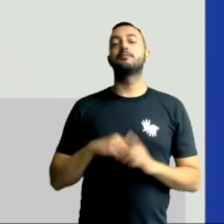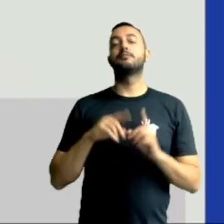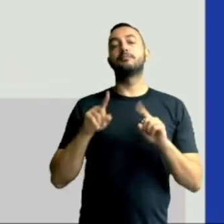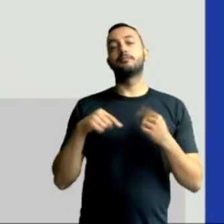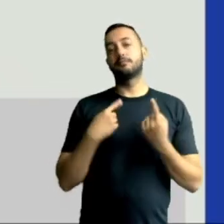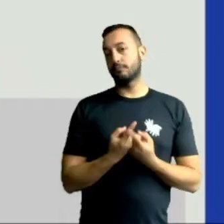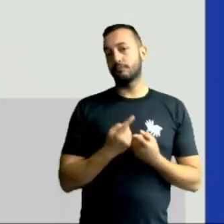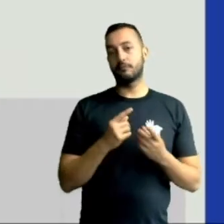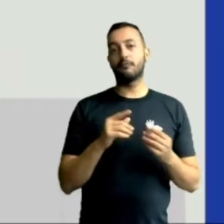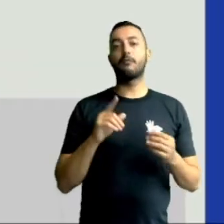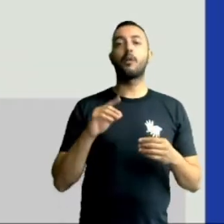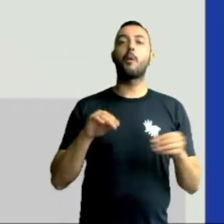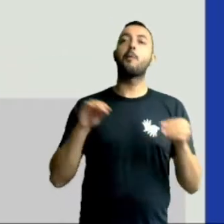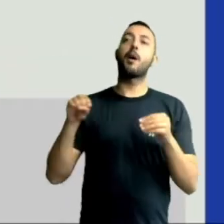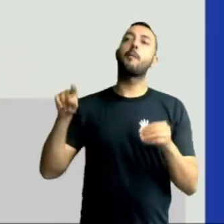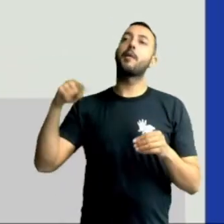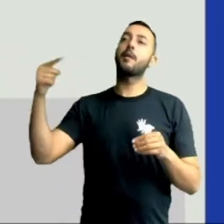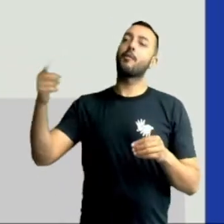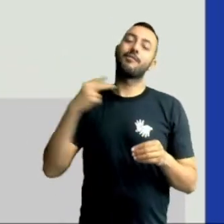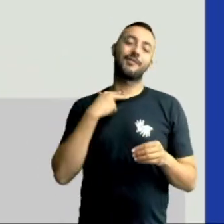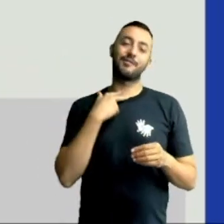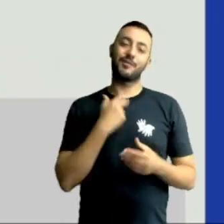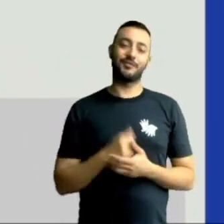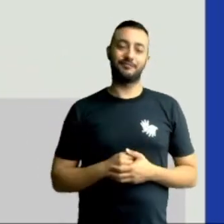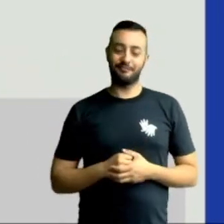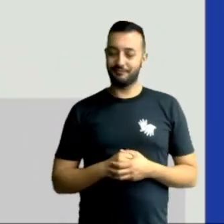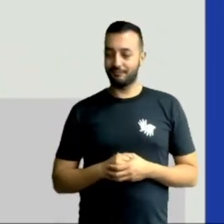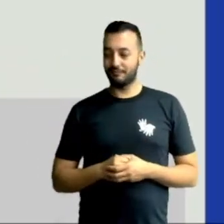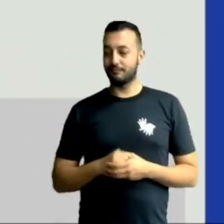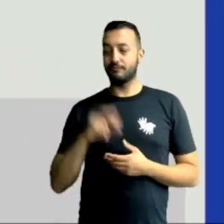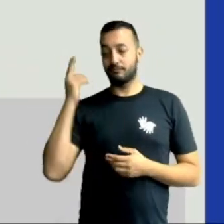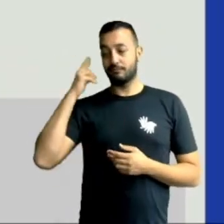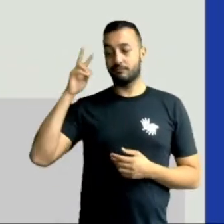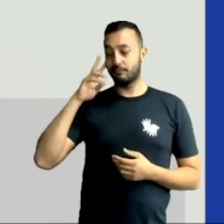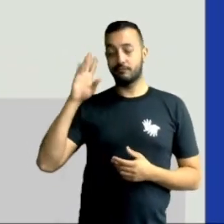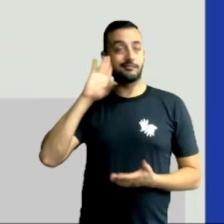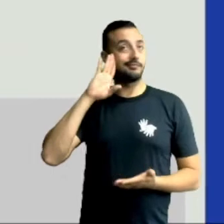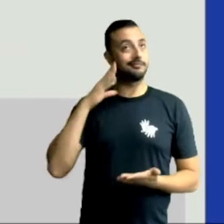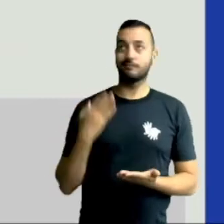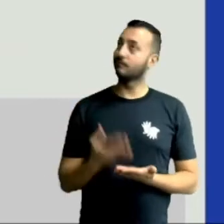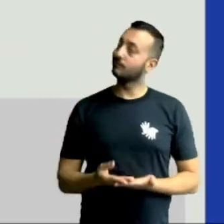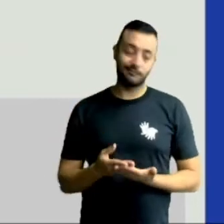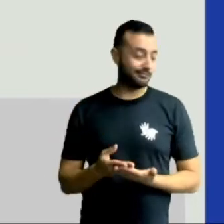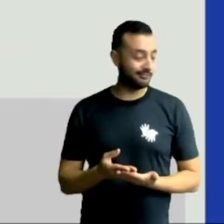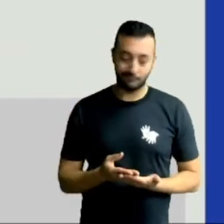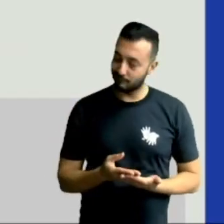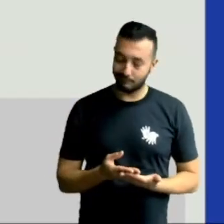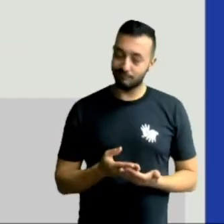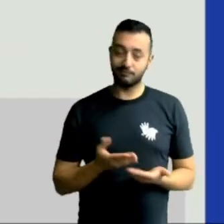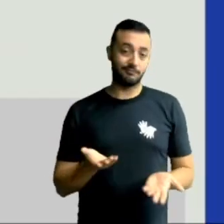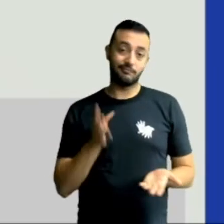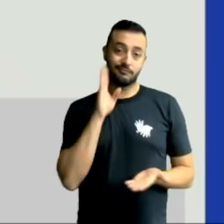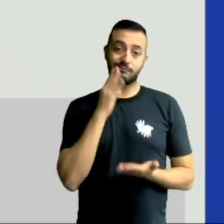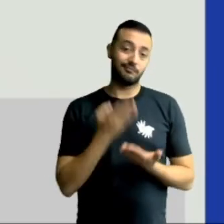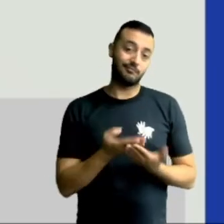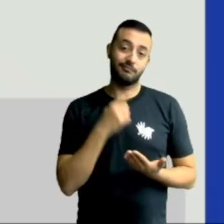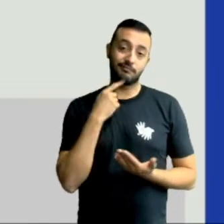Reunião que não se pode adiar. História inacreditável. História que não dá para